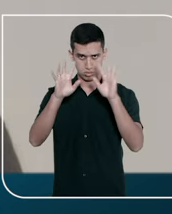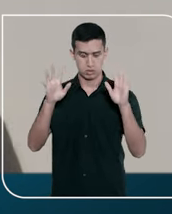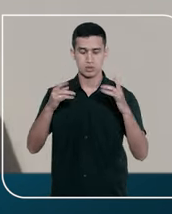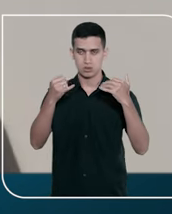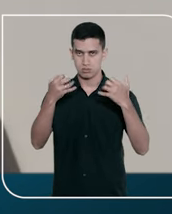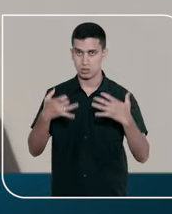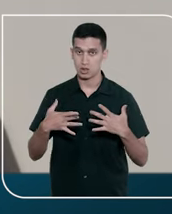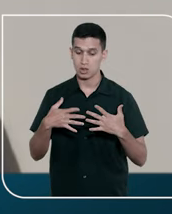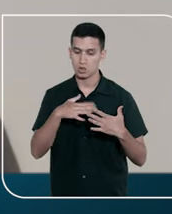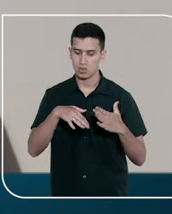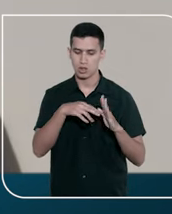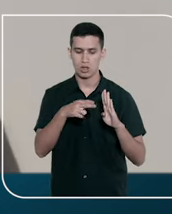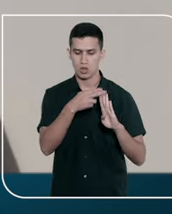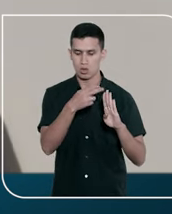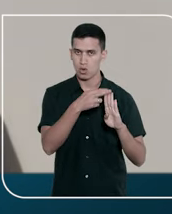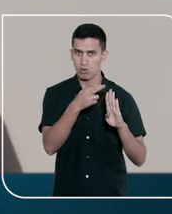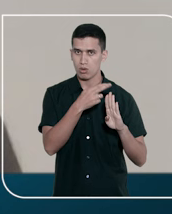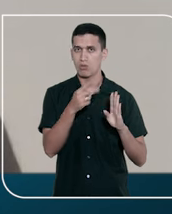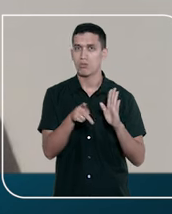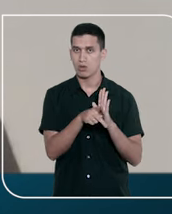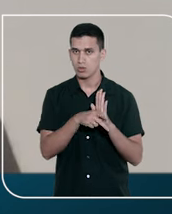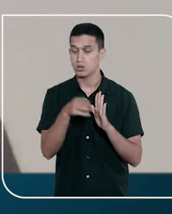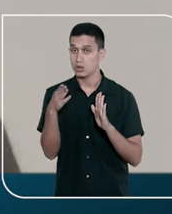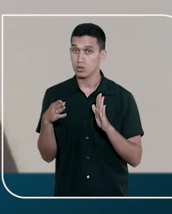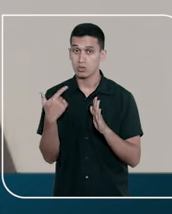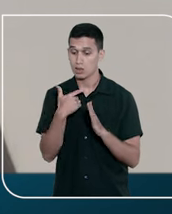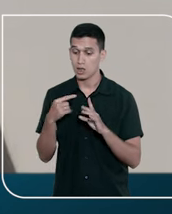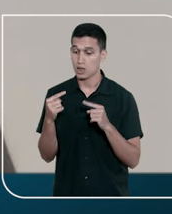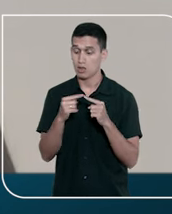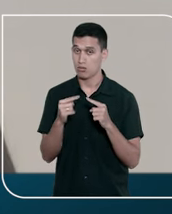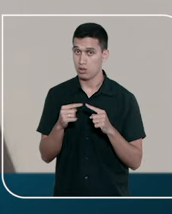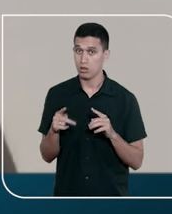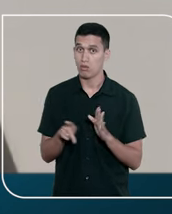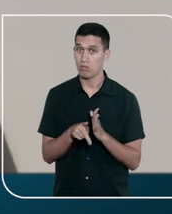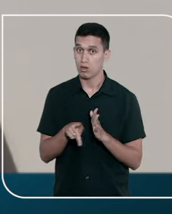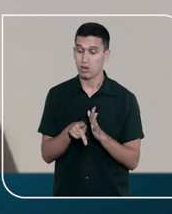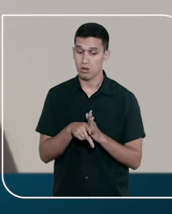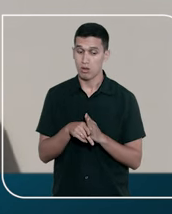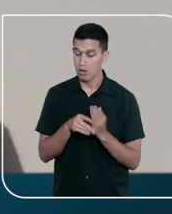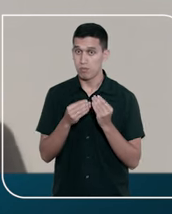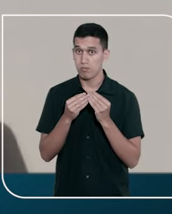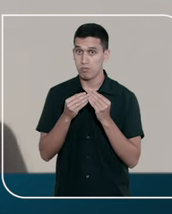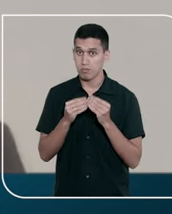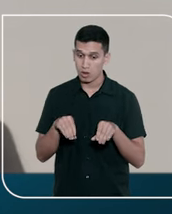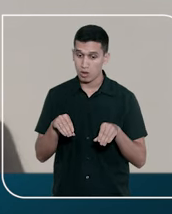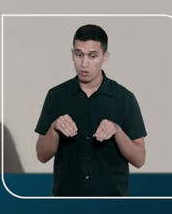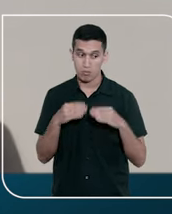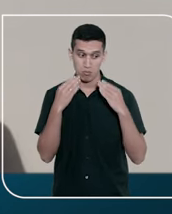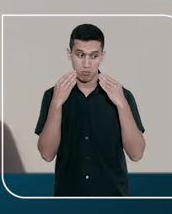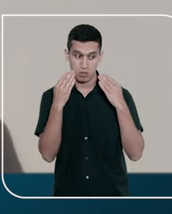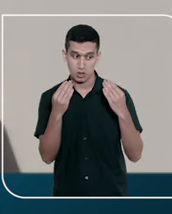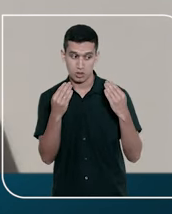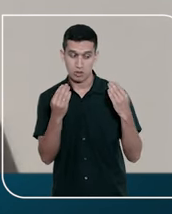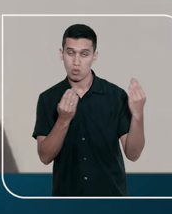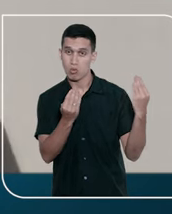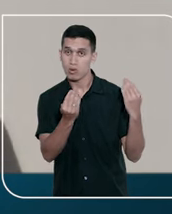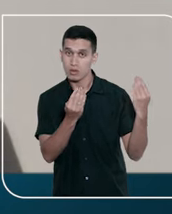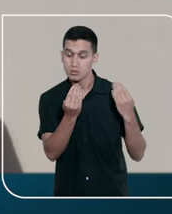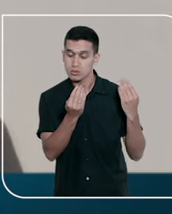as normas da Convenção não se aplicam ao que se chama de dano punitivo, dano exemplar, exemplary